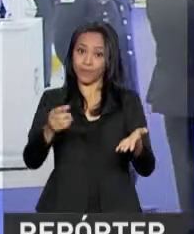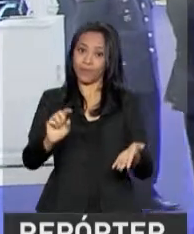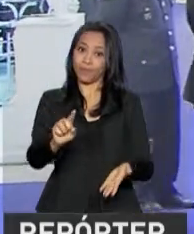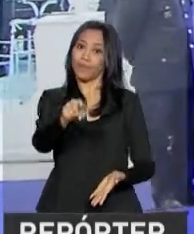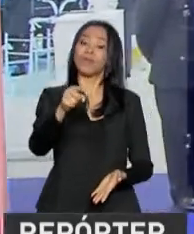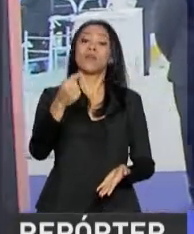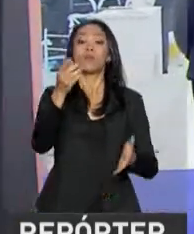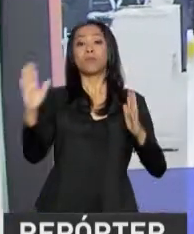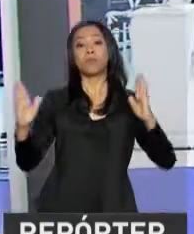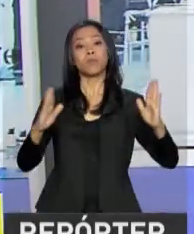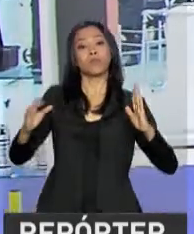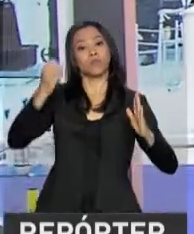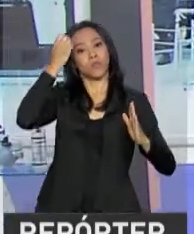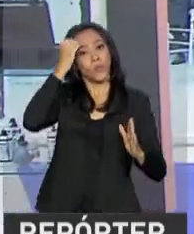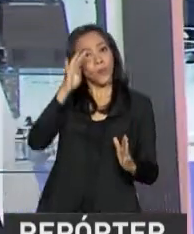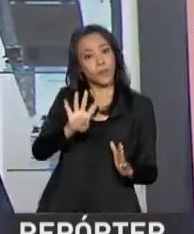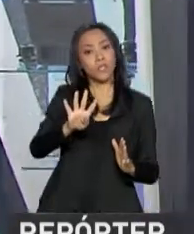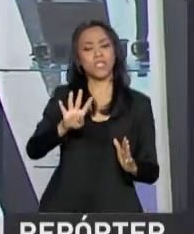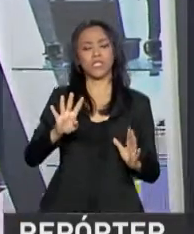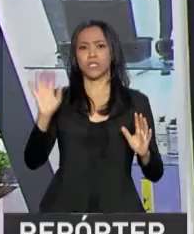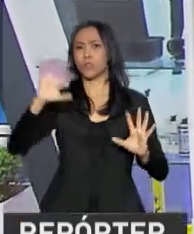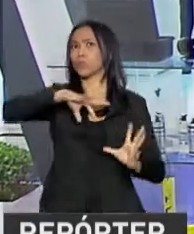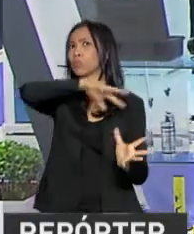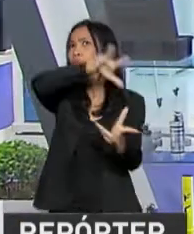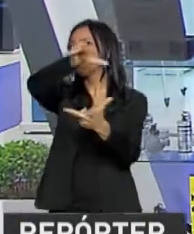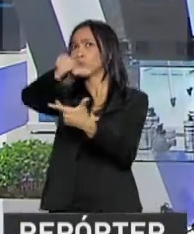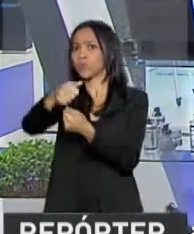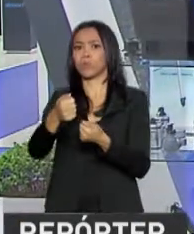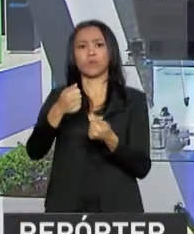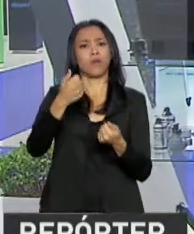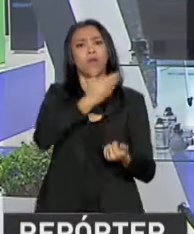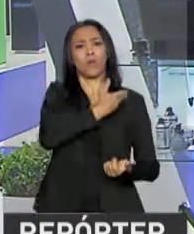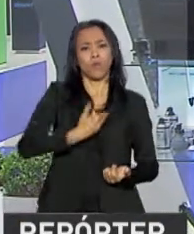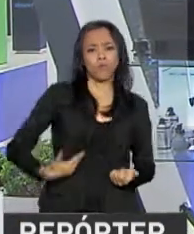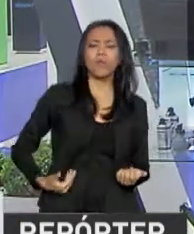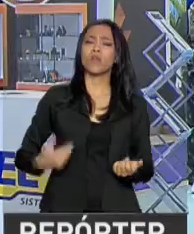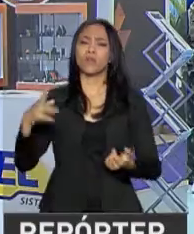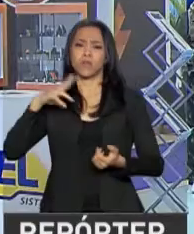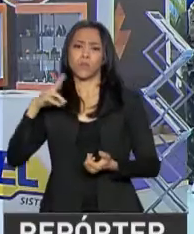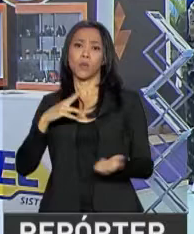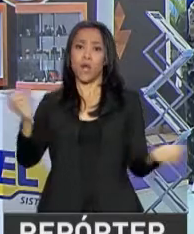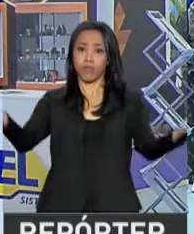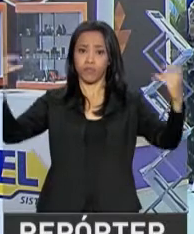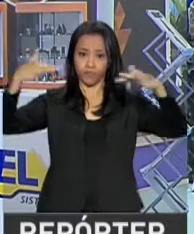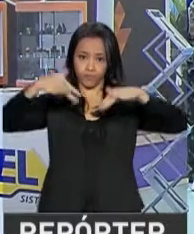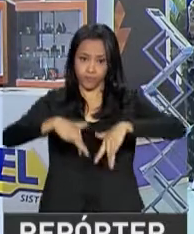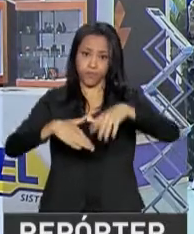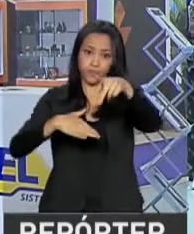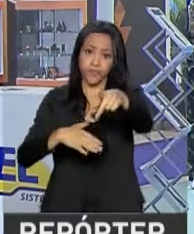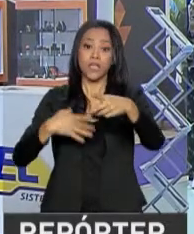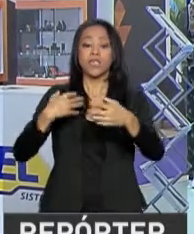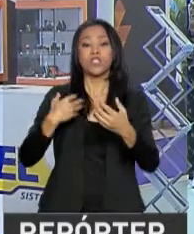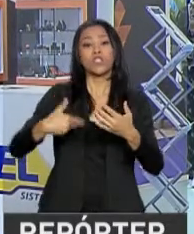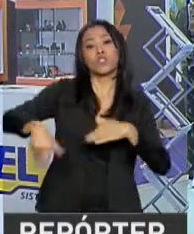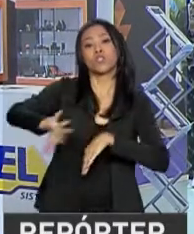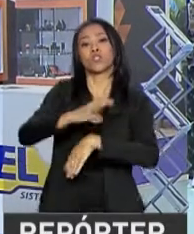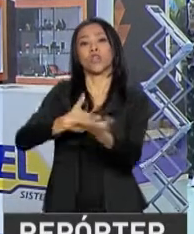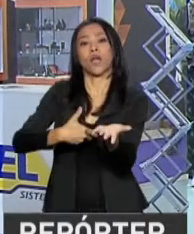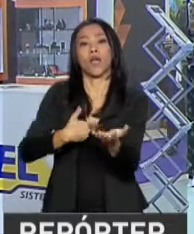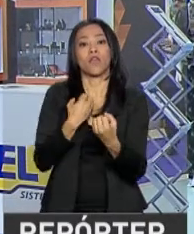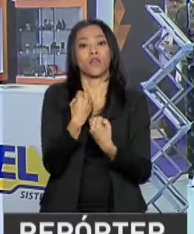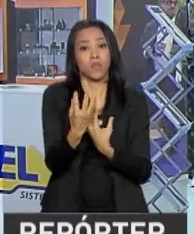quatro dias especialistas de todo o mundo do setor público e privado vou trocar informações e conhecer ferramentas